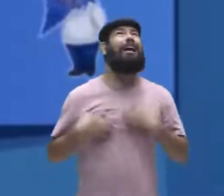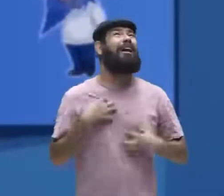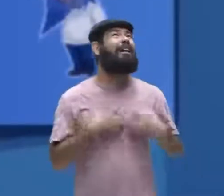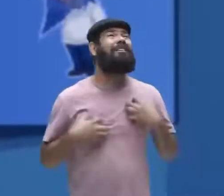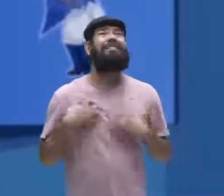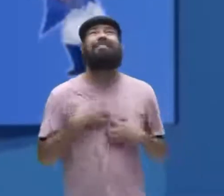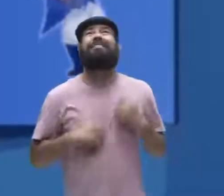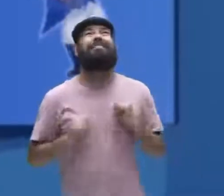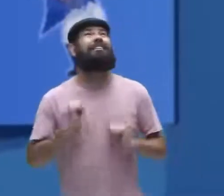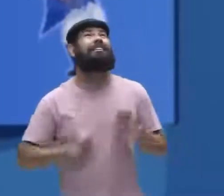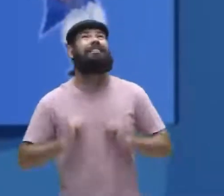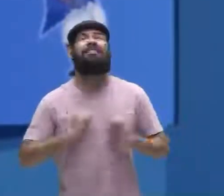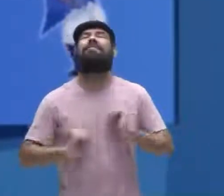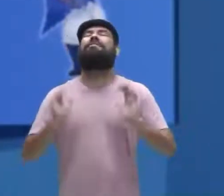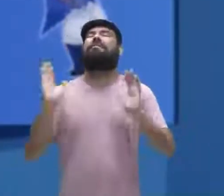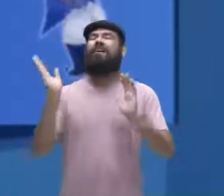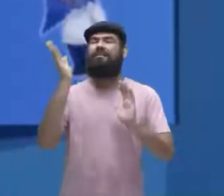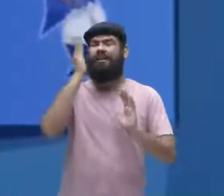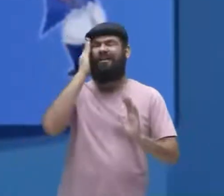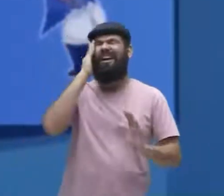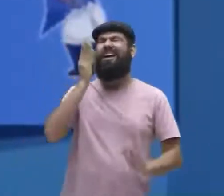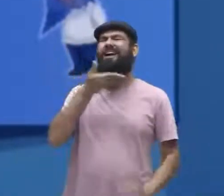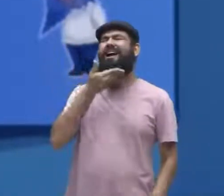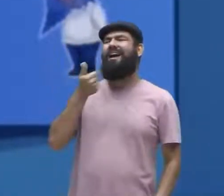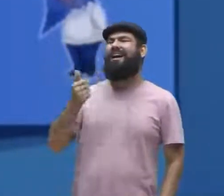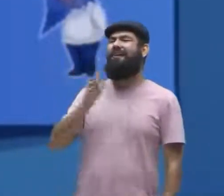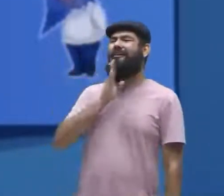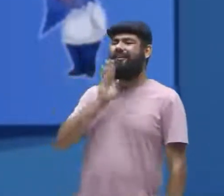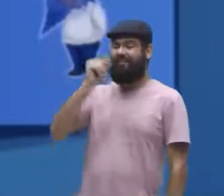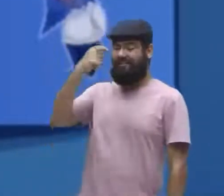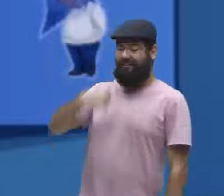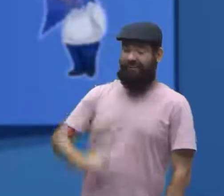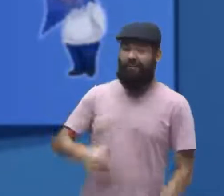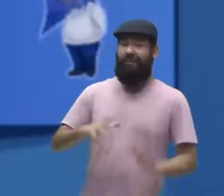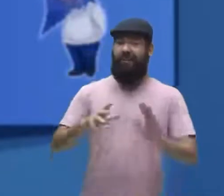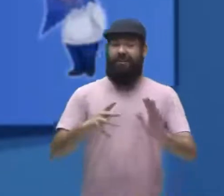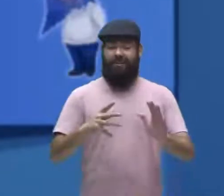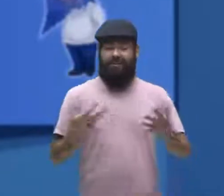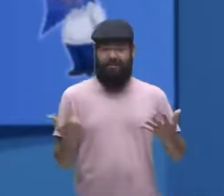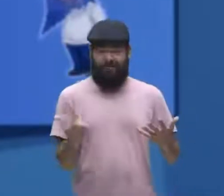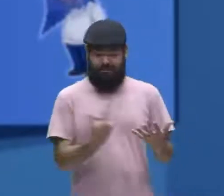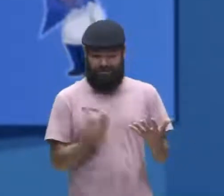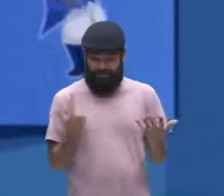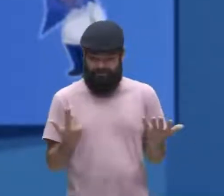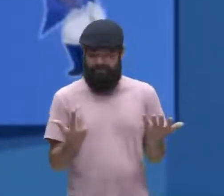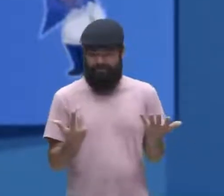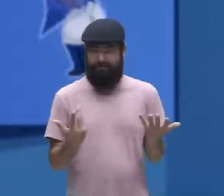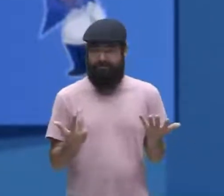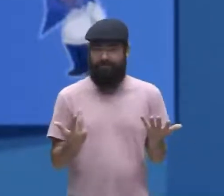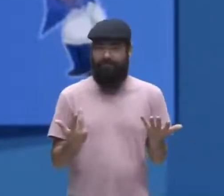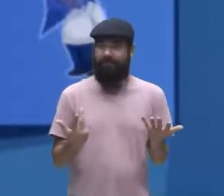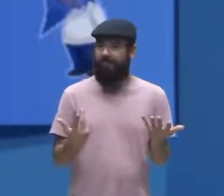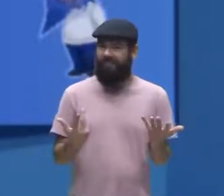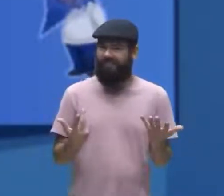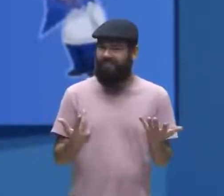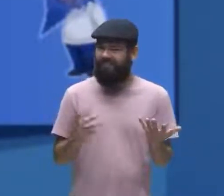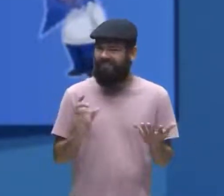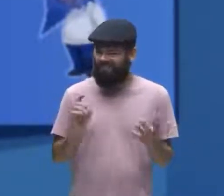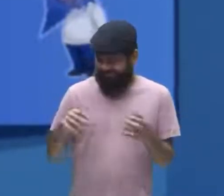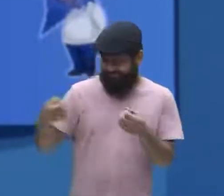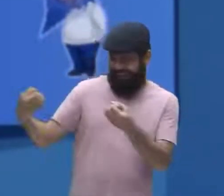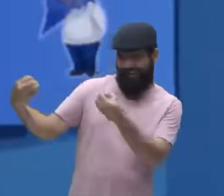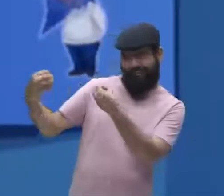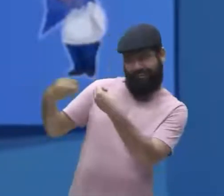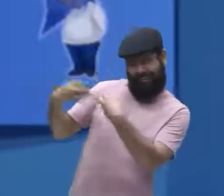ansiedade, a gente vai saber lidar melhor. E aí, e isso, Sabrina, isso não é ensinado dentro